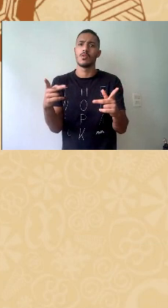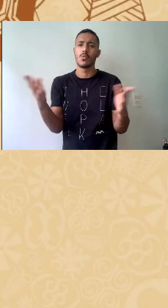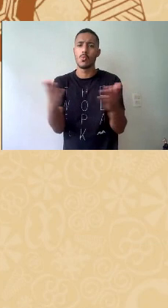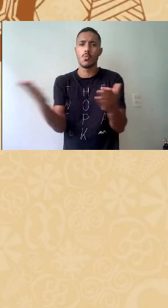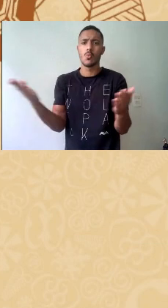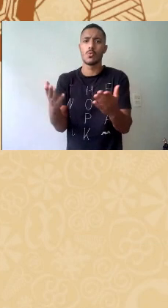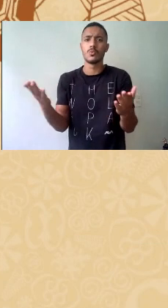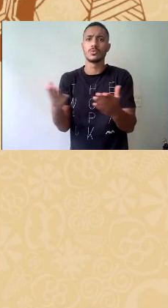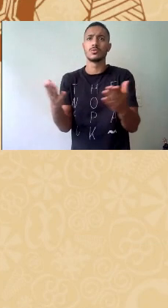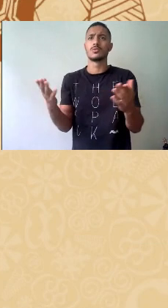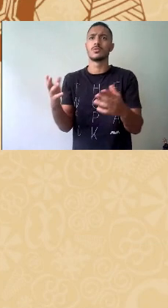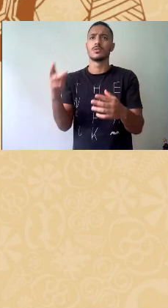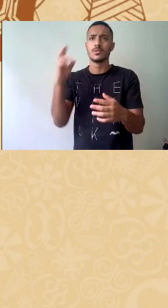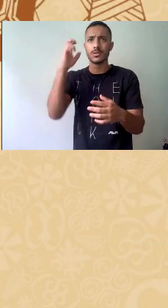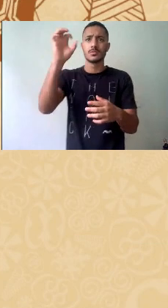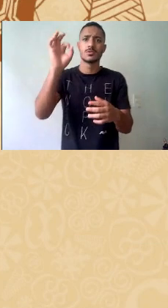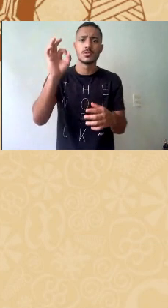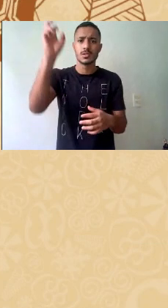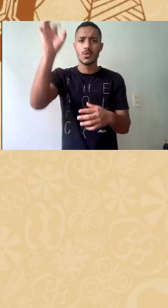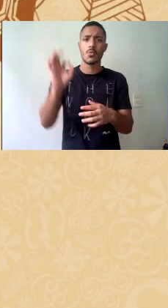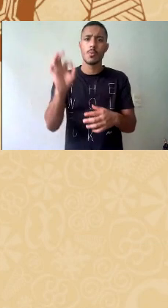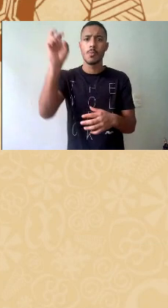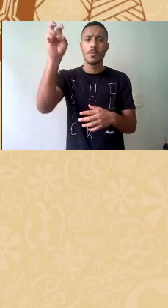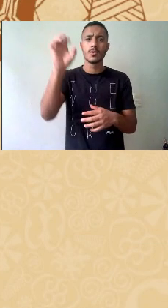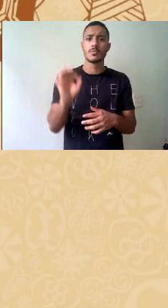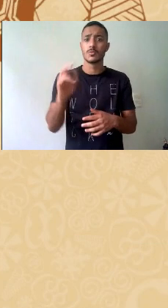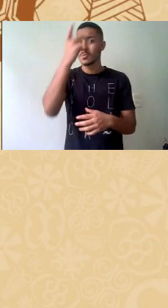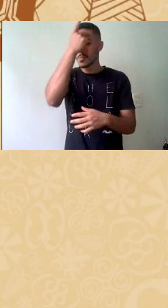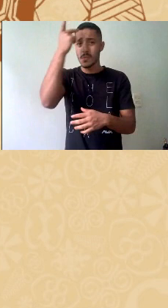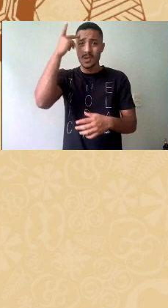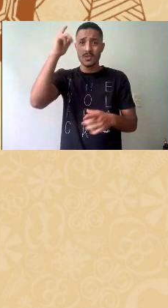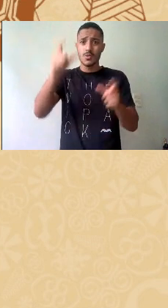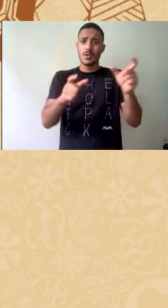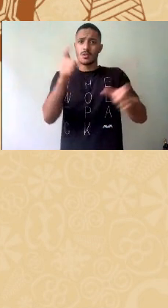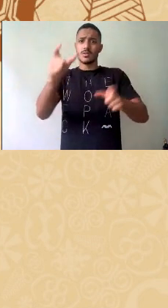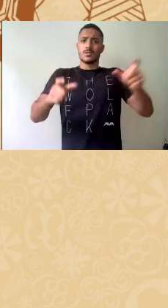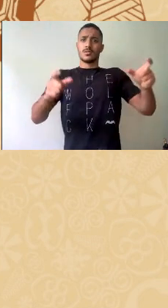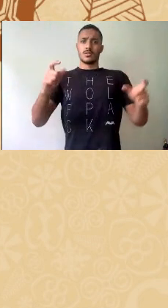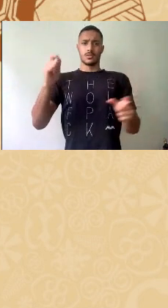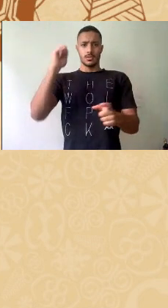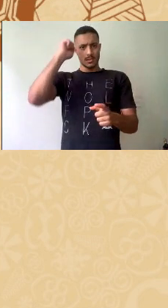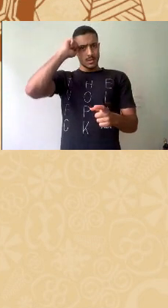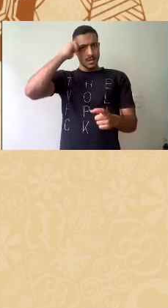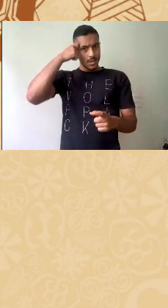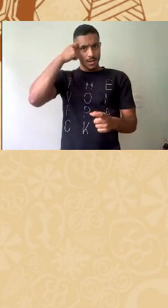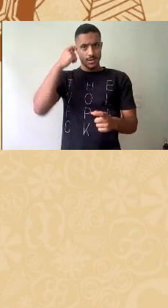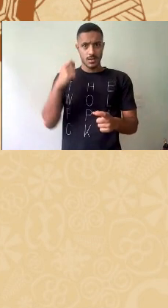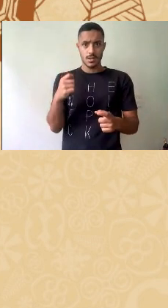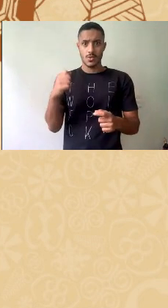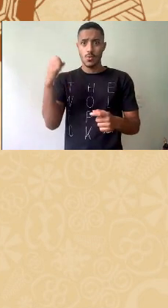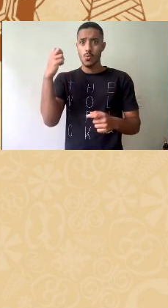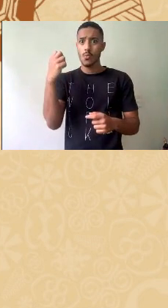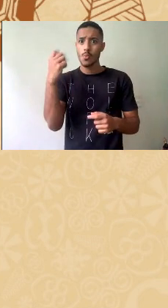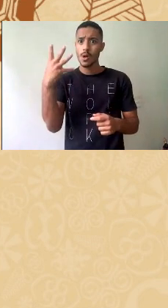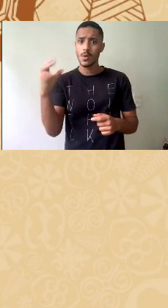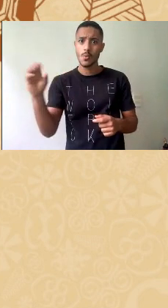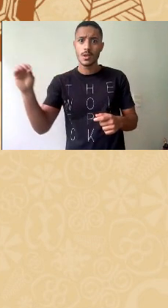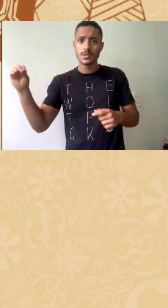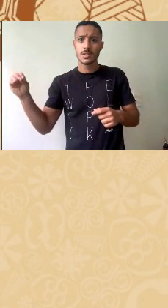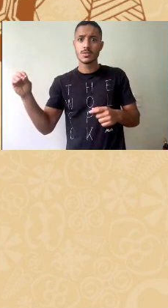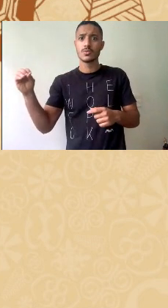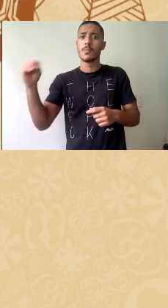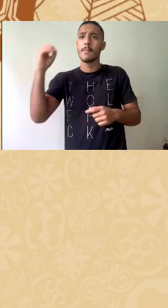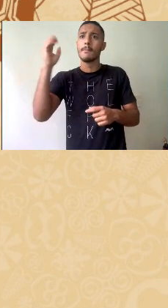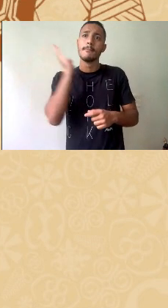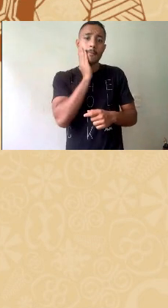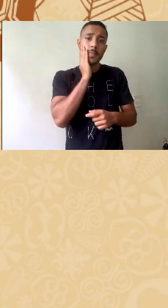de identificação de pessoas negras. Nós chegamos quase a 400 mil. Ou quase a...